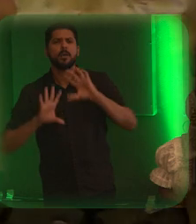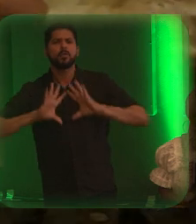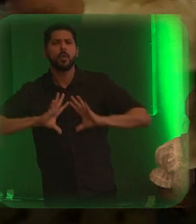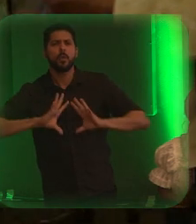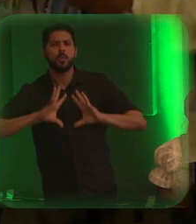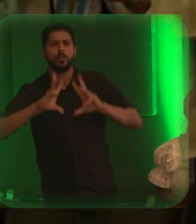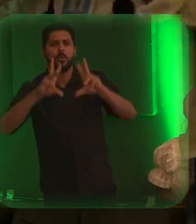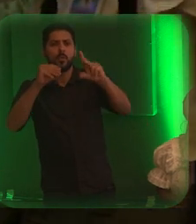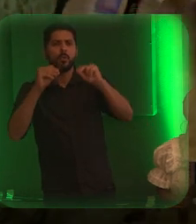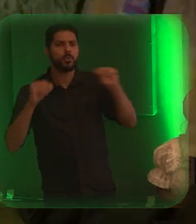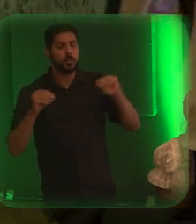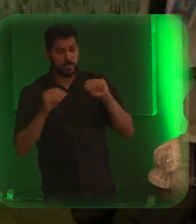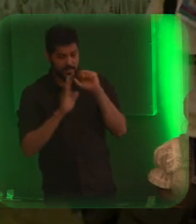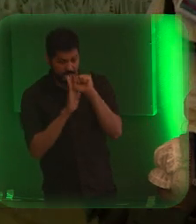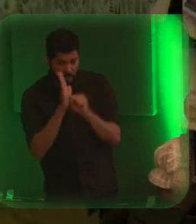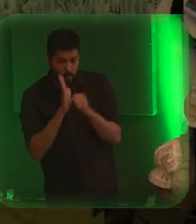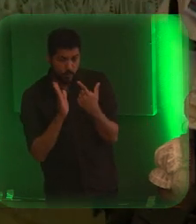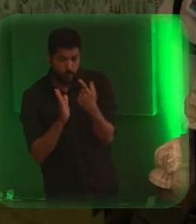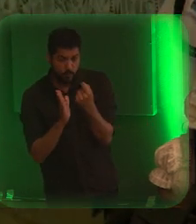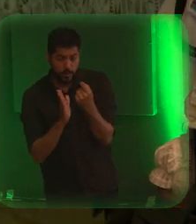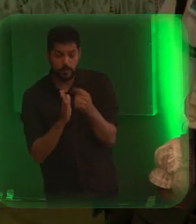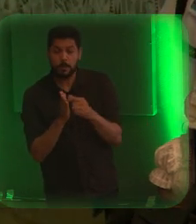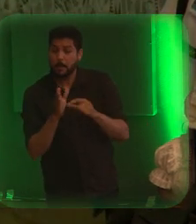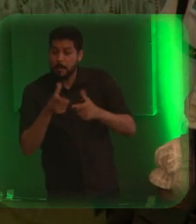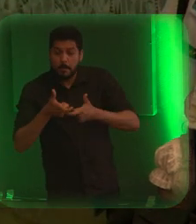dizer que foi Hitler. Concordo em parte.